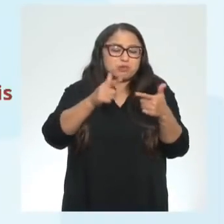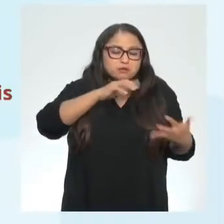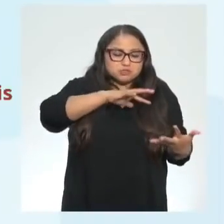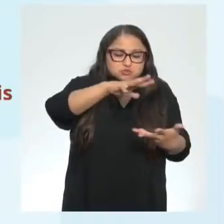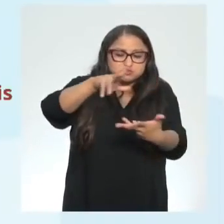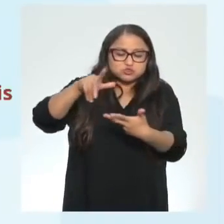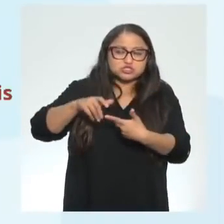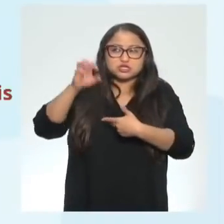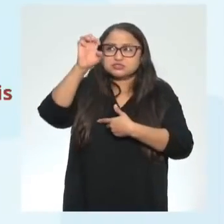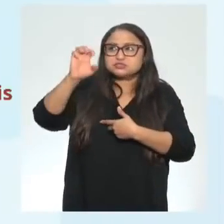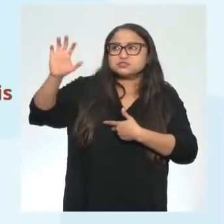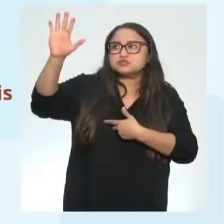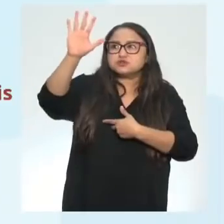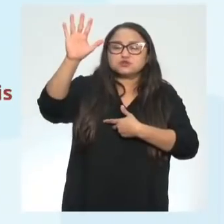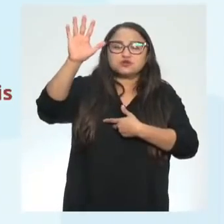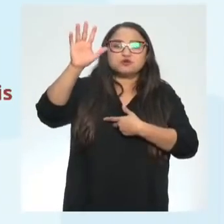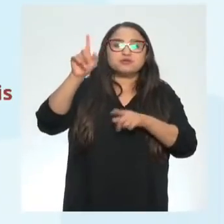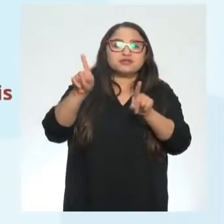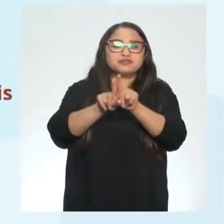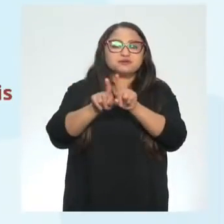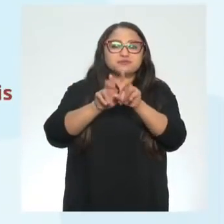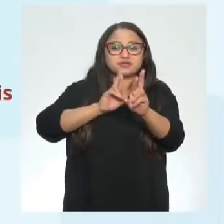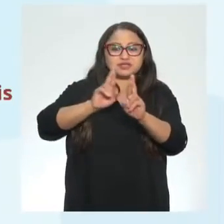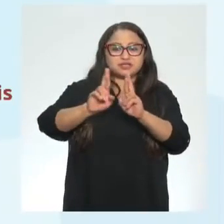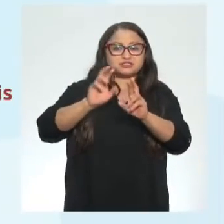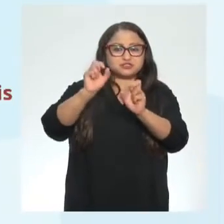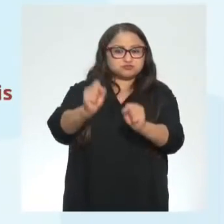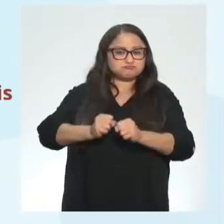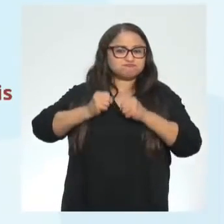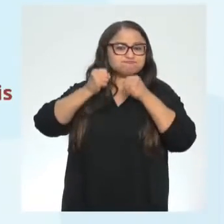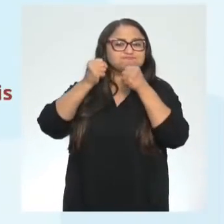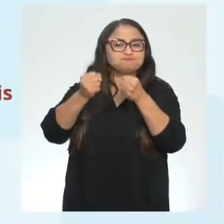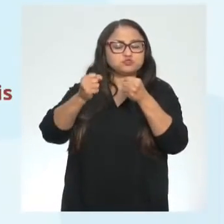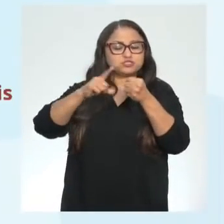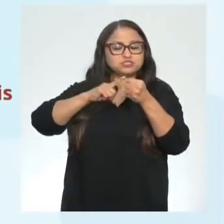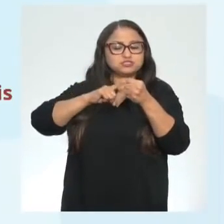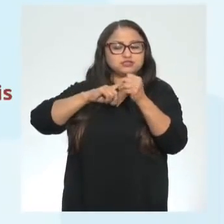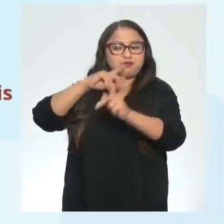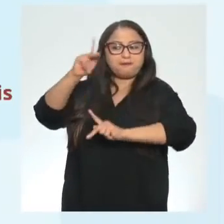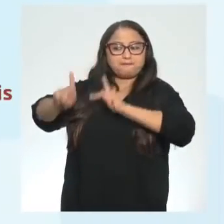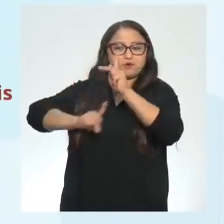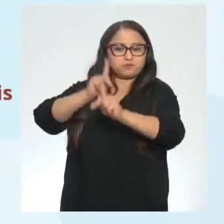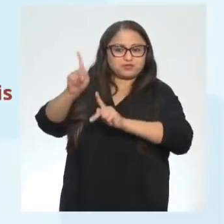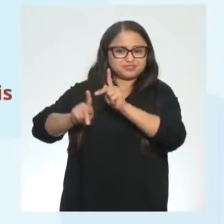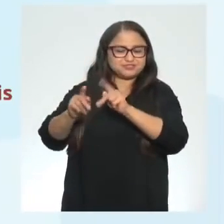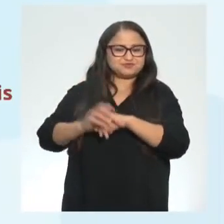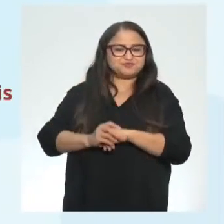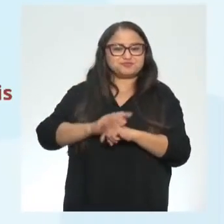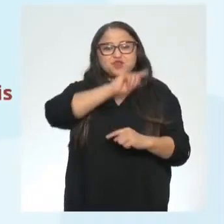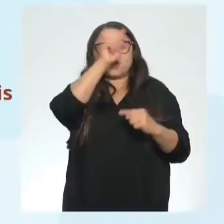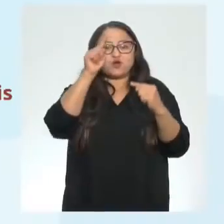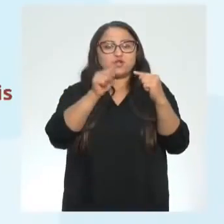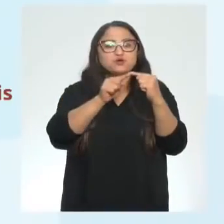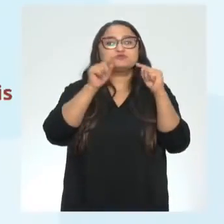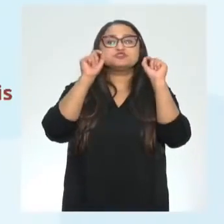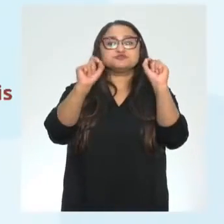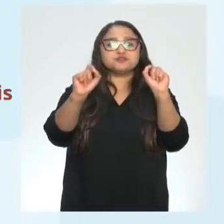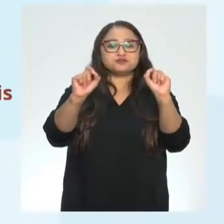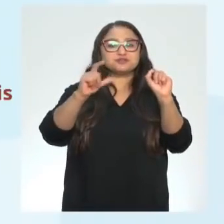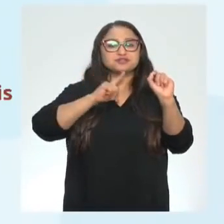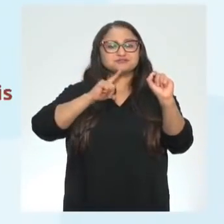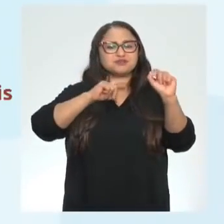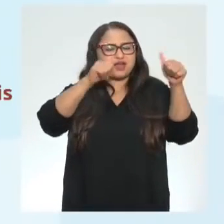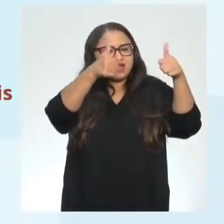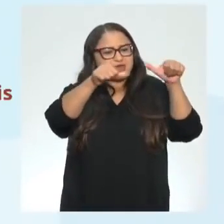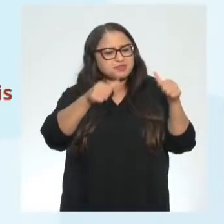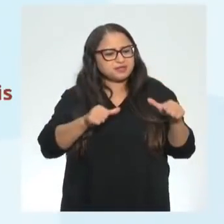na Europa e as relações de poder entre as nações. Os objetivos serão analisar